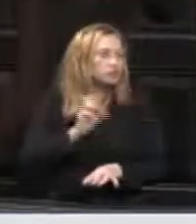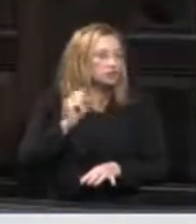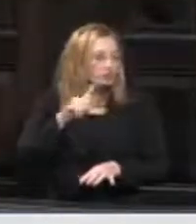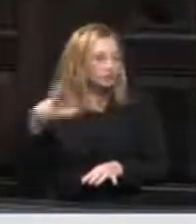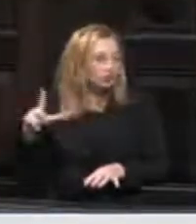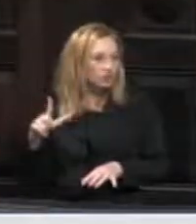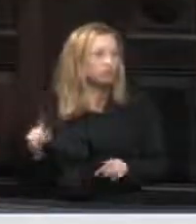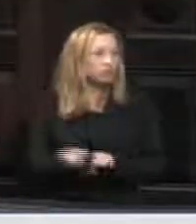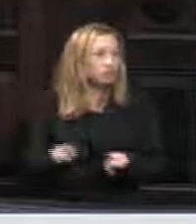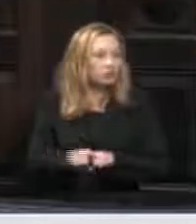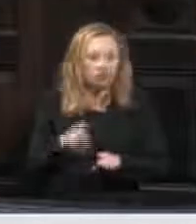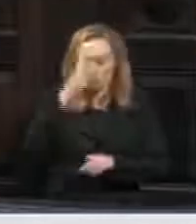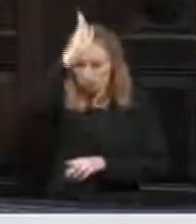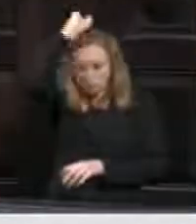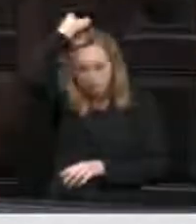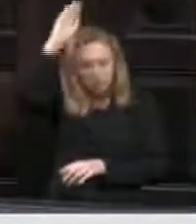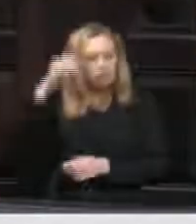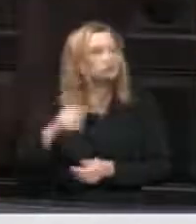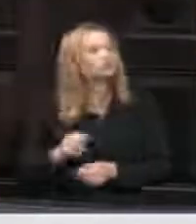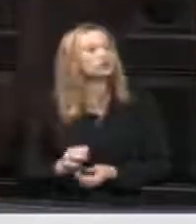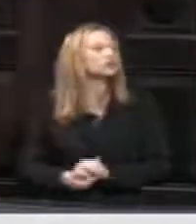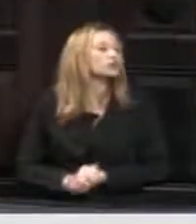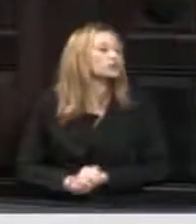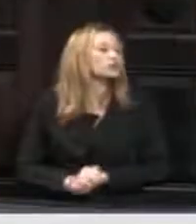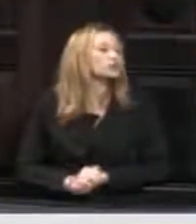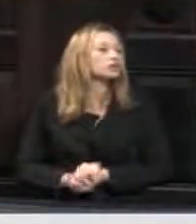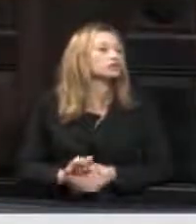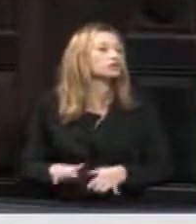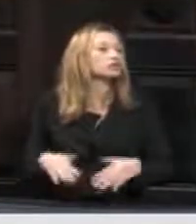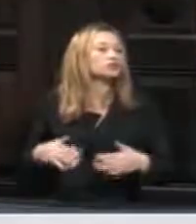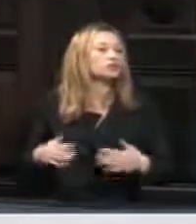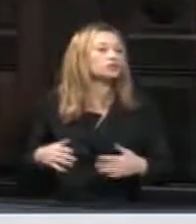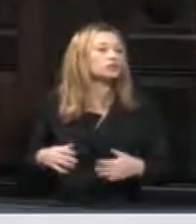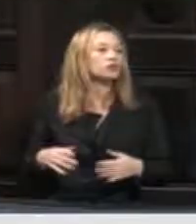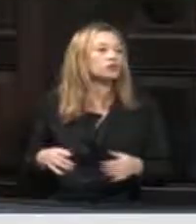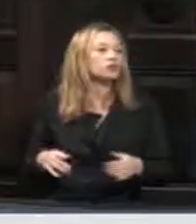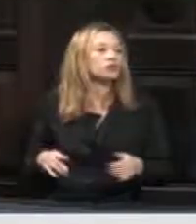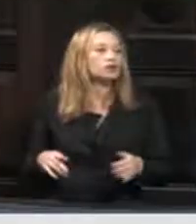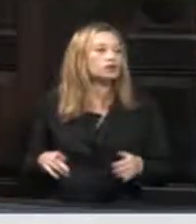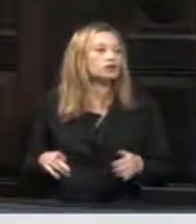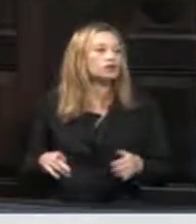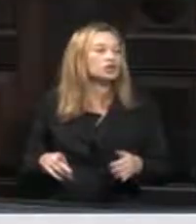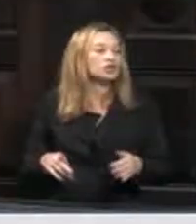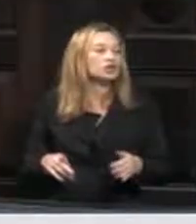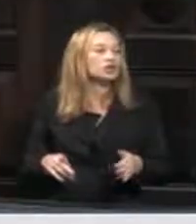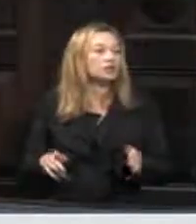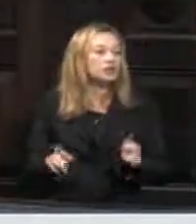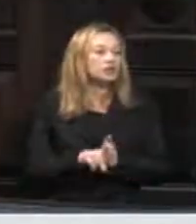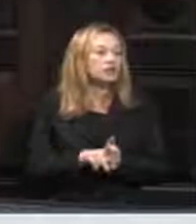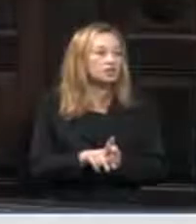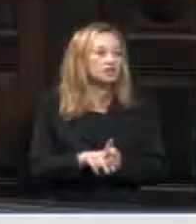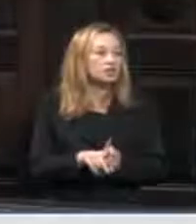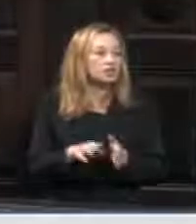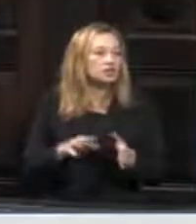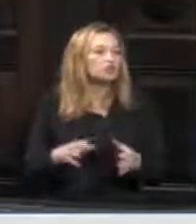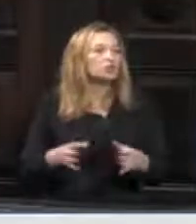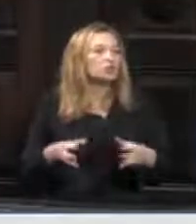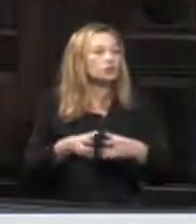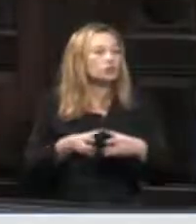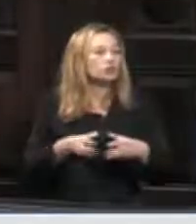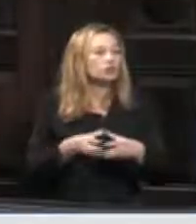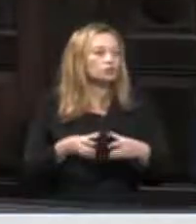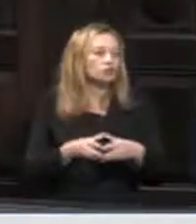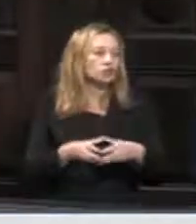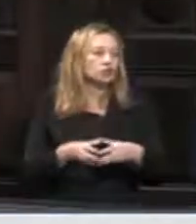Bombeiros, agentes penitenciários. Tanto é que ele foi membro da Comissão de Segurança e de Defesa